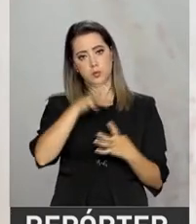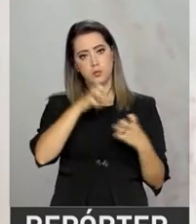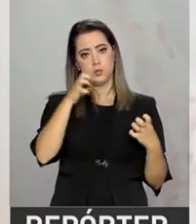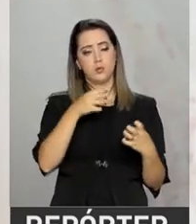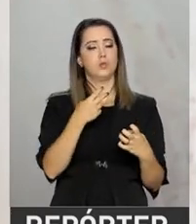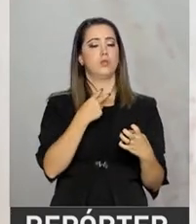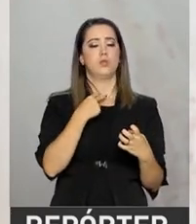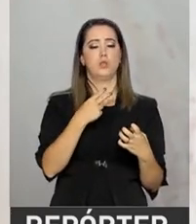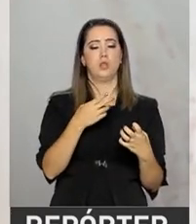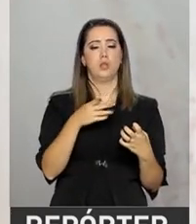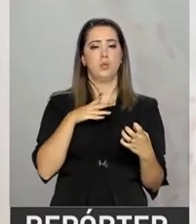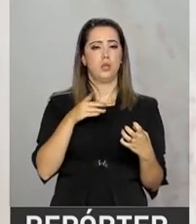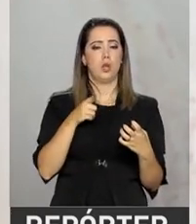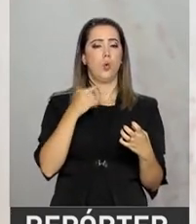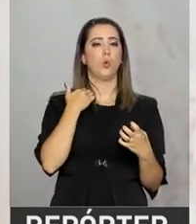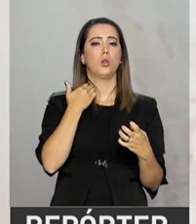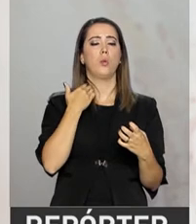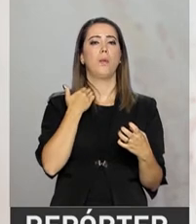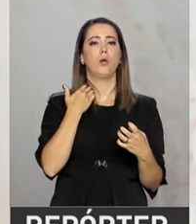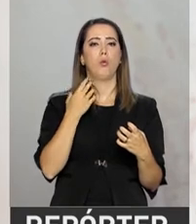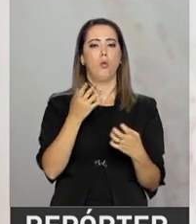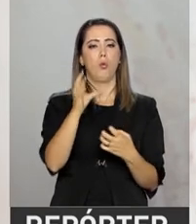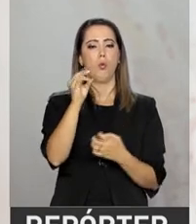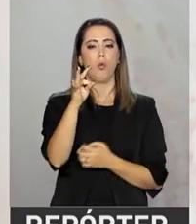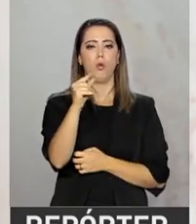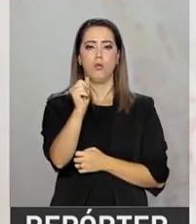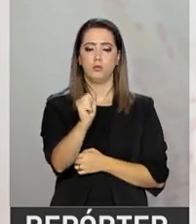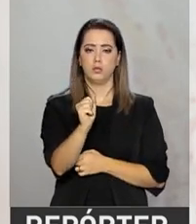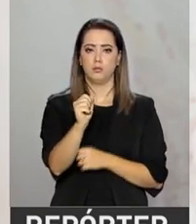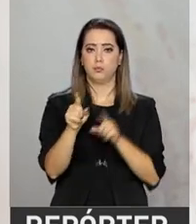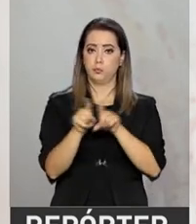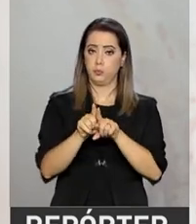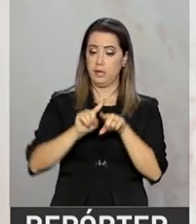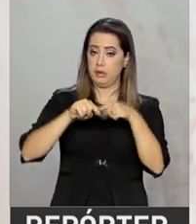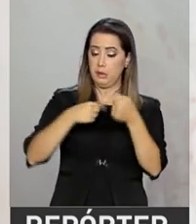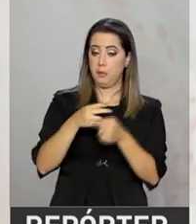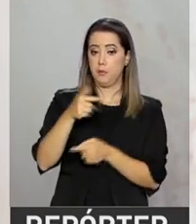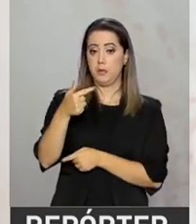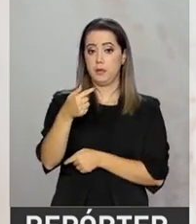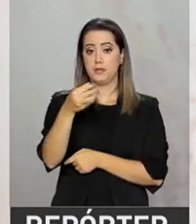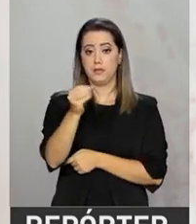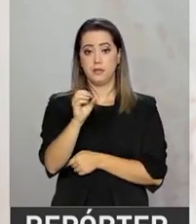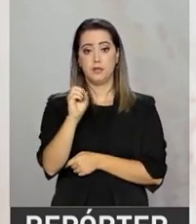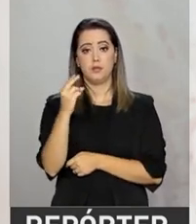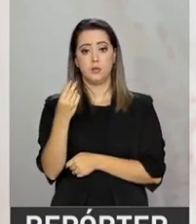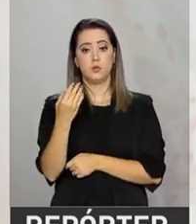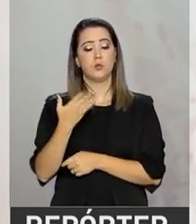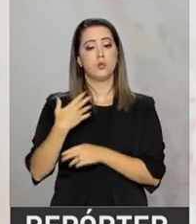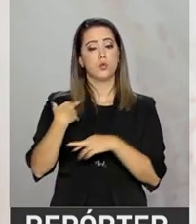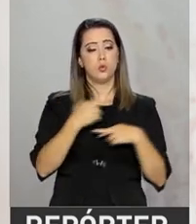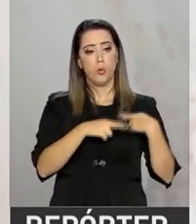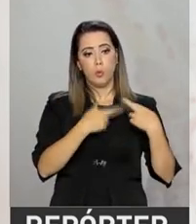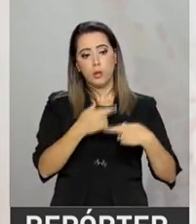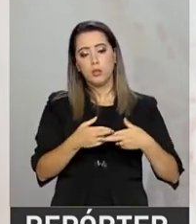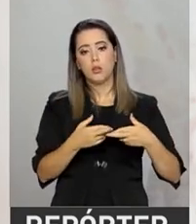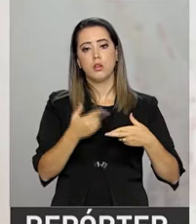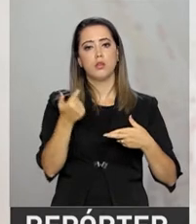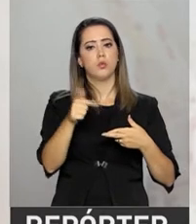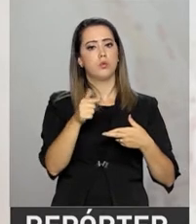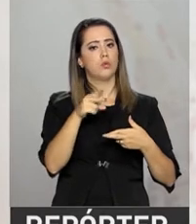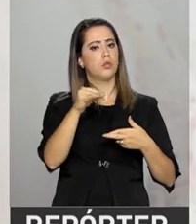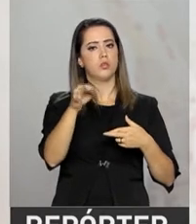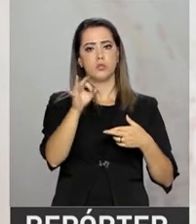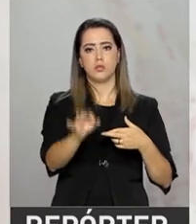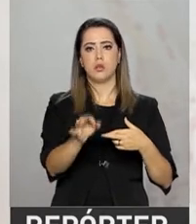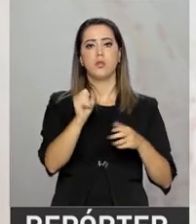bancos para os aposentados pessoas com mais de 70 anos e herdeiros de cotistas falecidos não há data